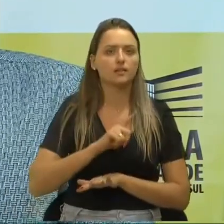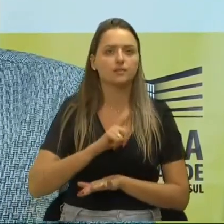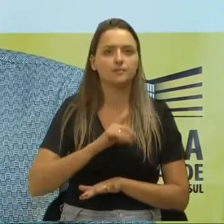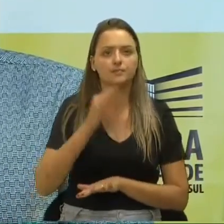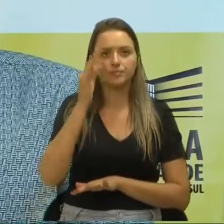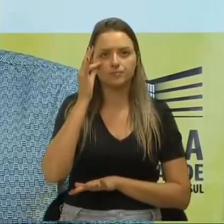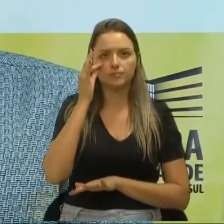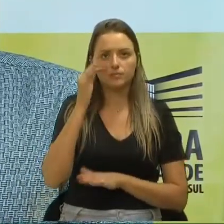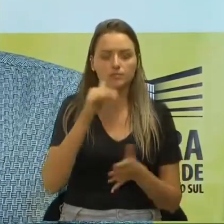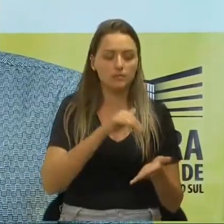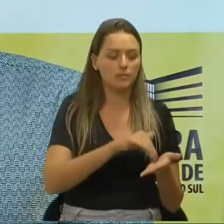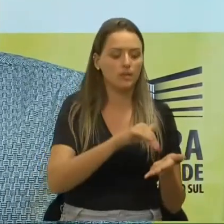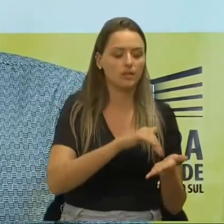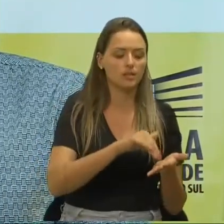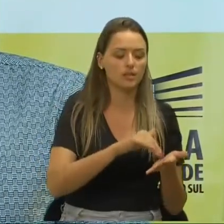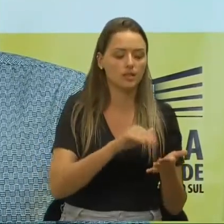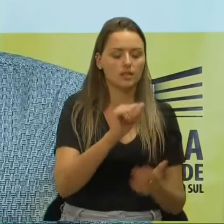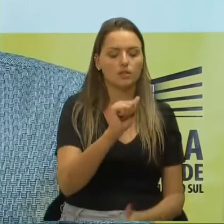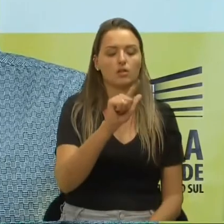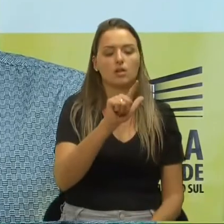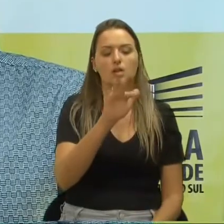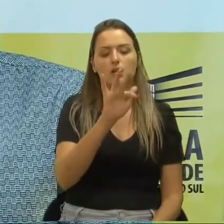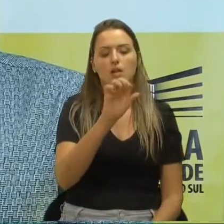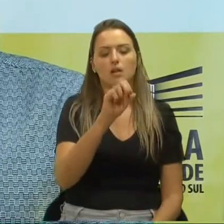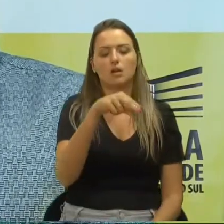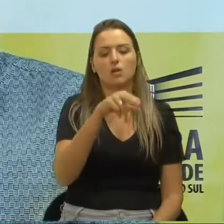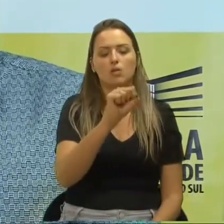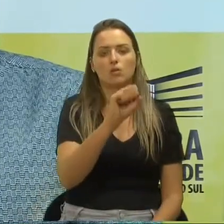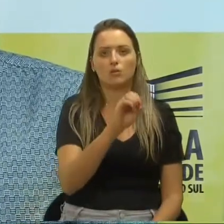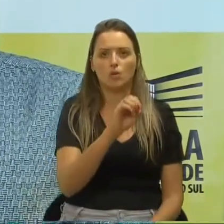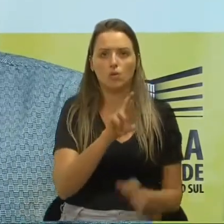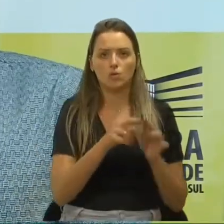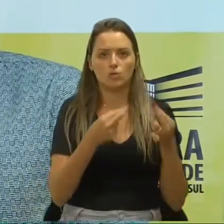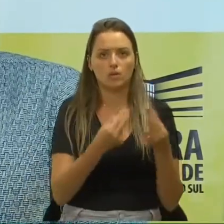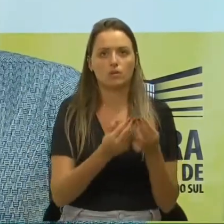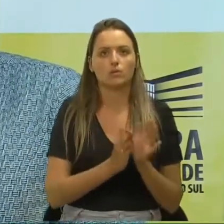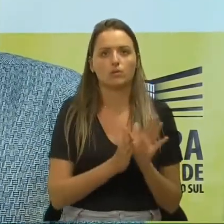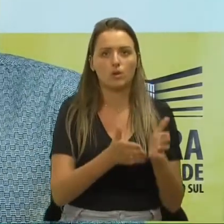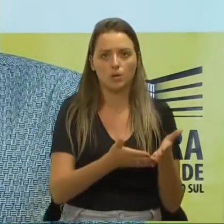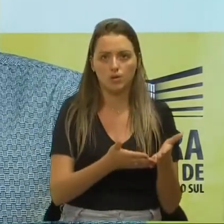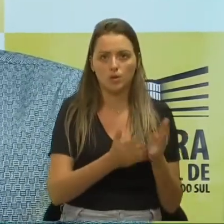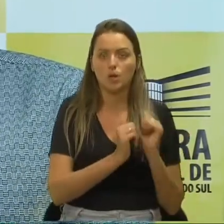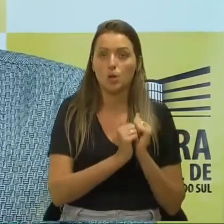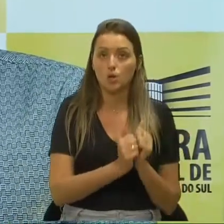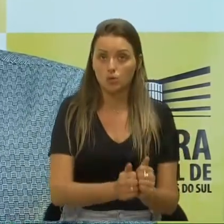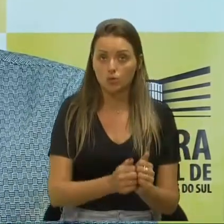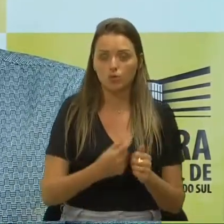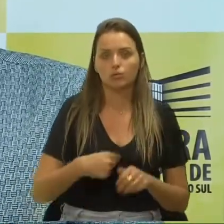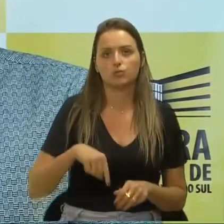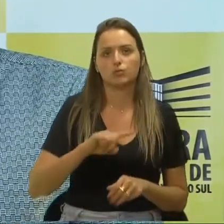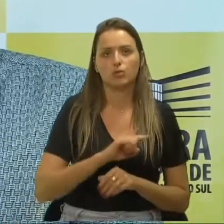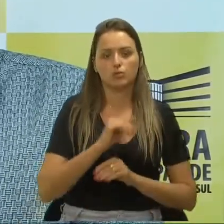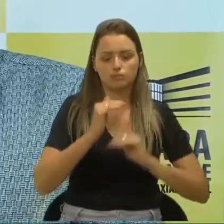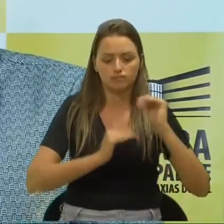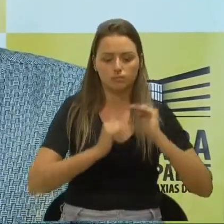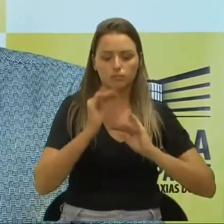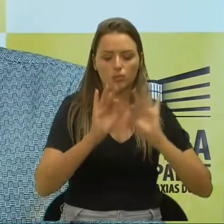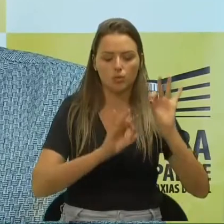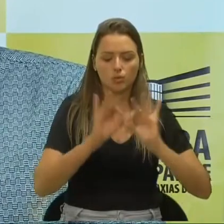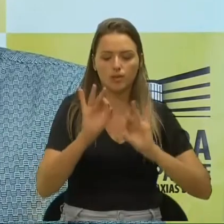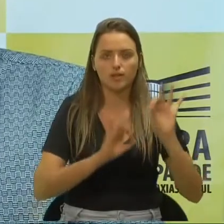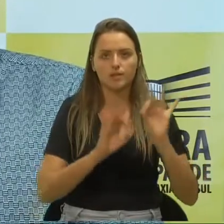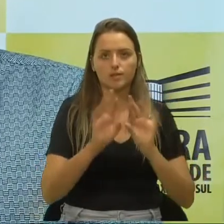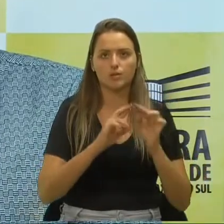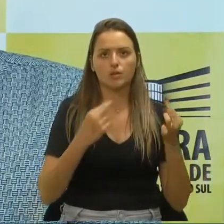presença do secretário Alfonso na nossa reunião da comissão, onde juntos a gente construiu essa audiência pública